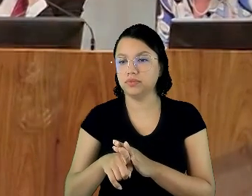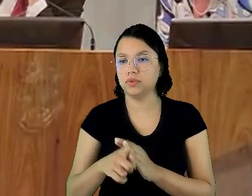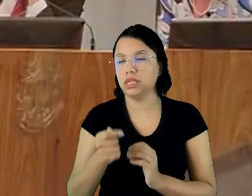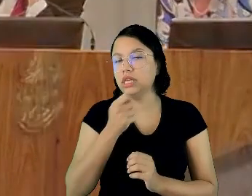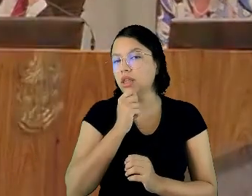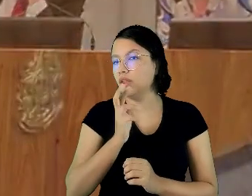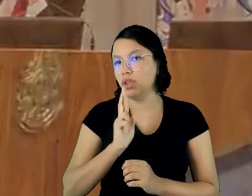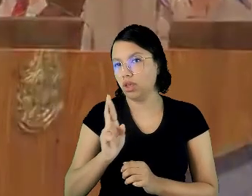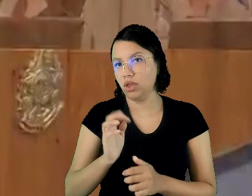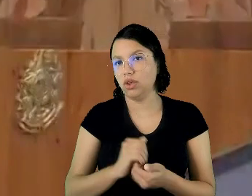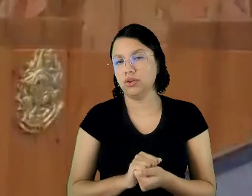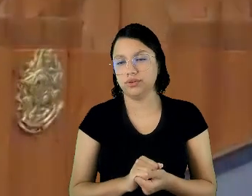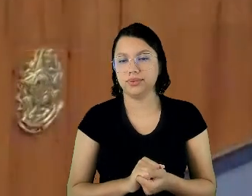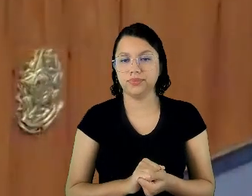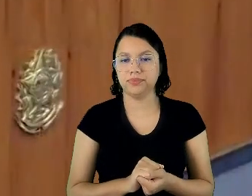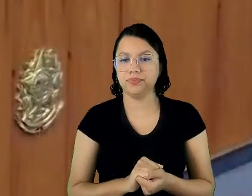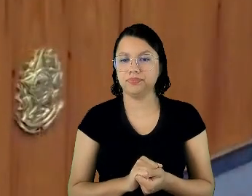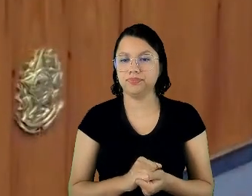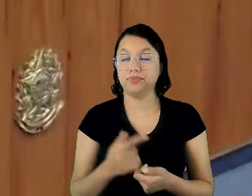Nessa